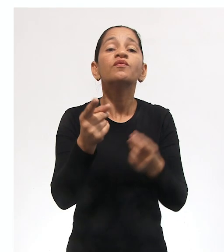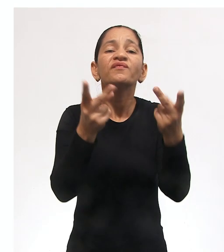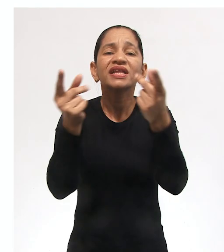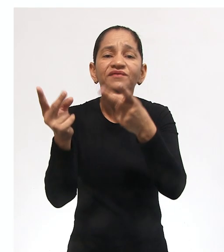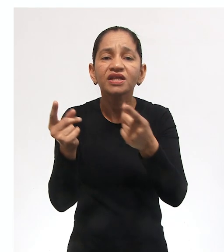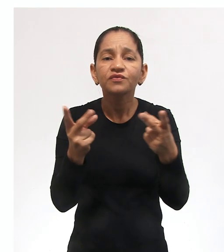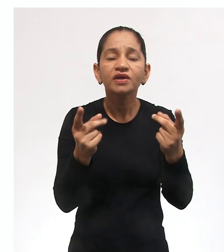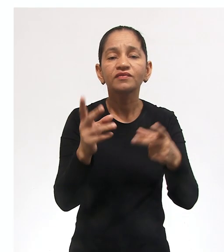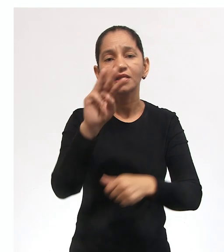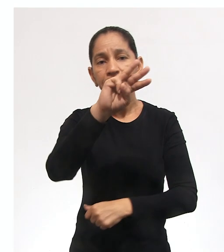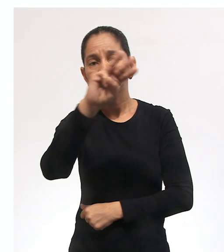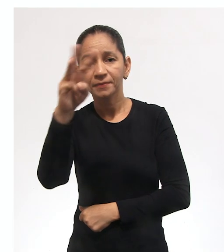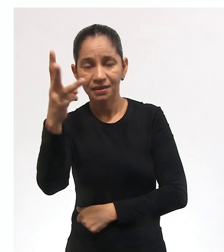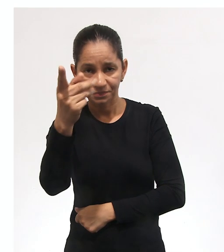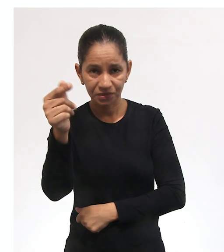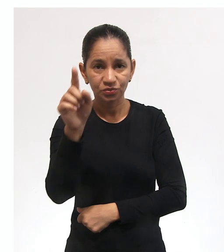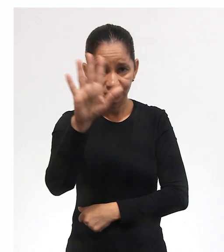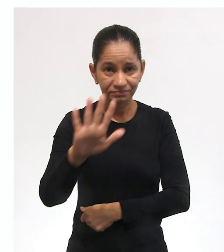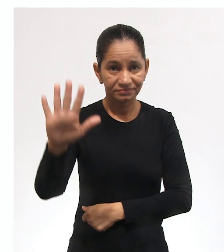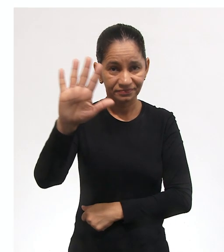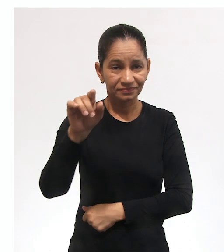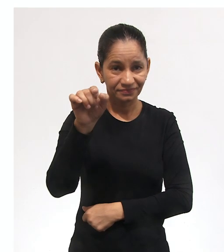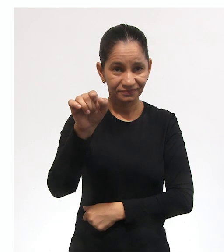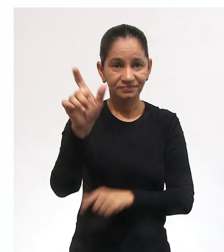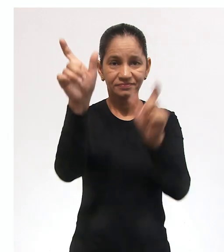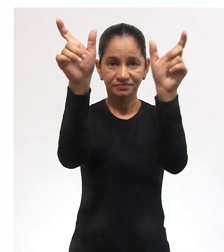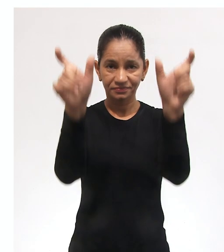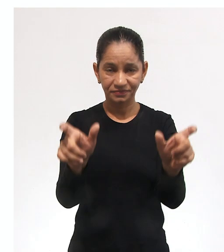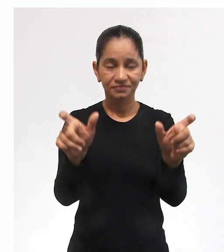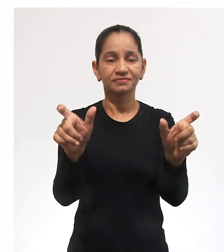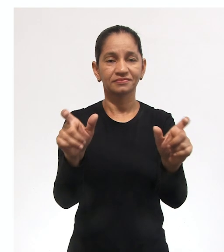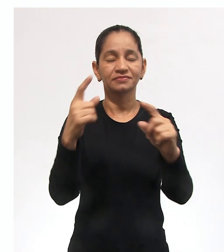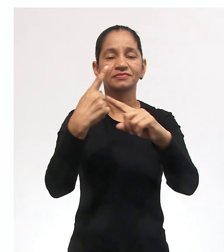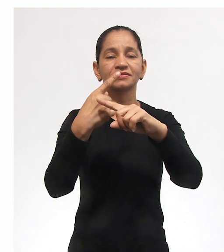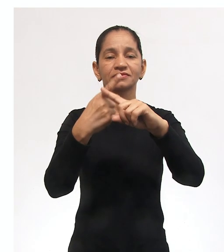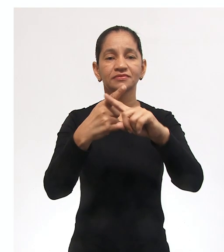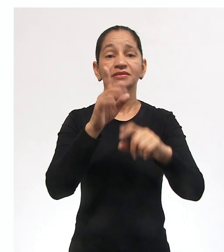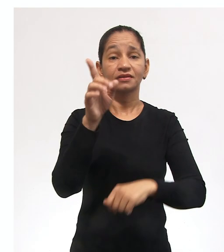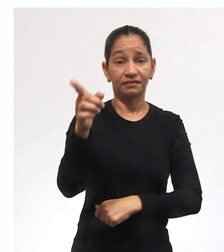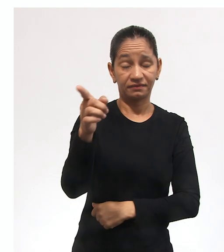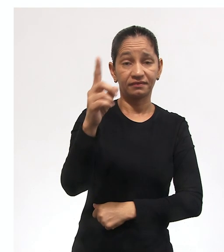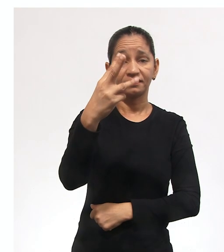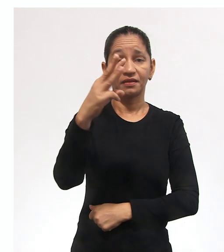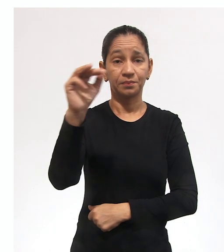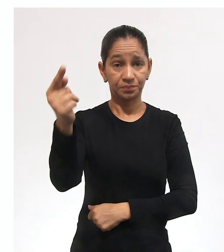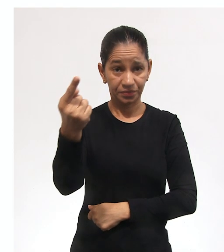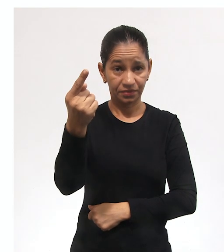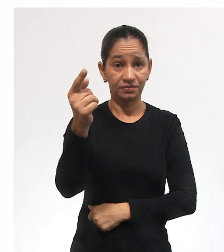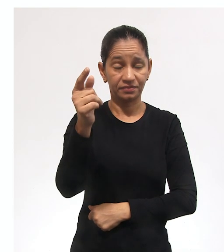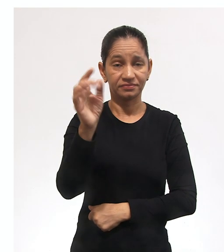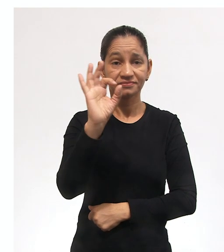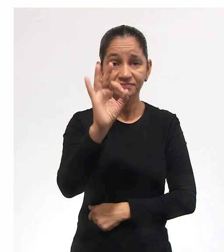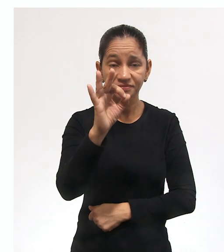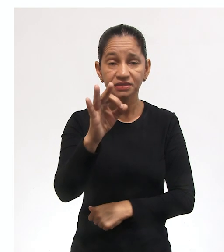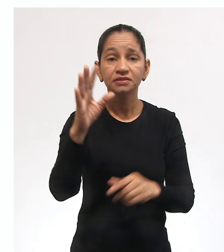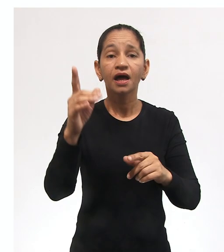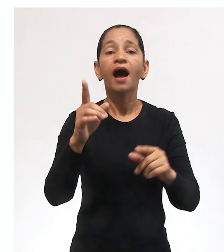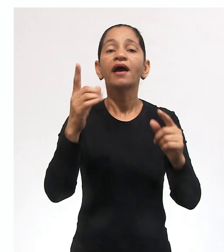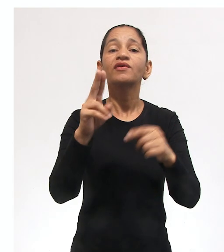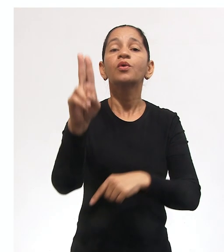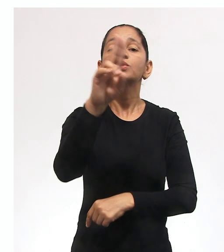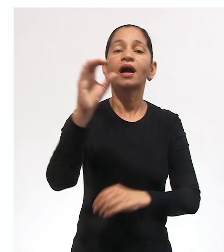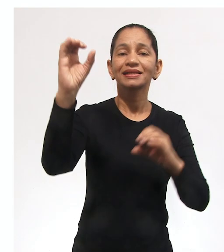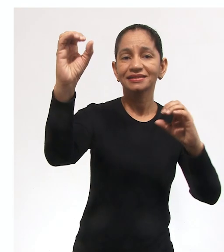produto, das vendas, né, que ele teve. 5 sobre 100 vezes 3.000, a gente faz aqui